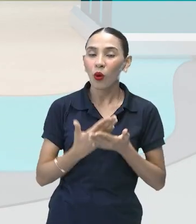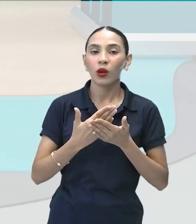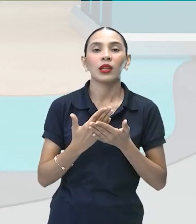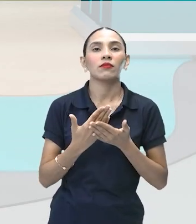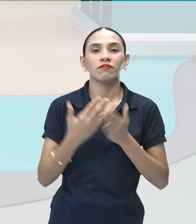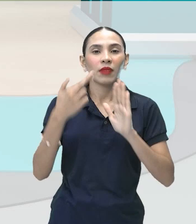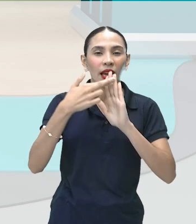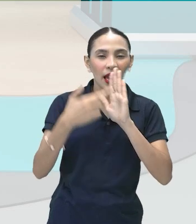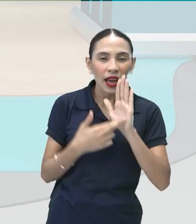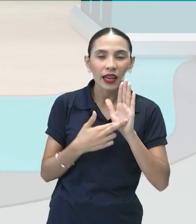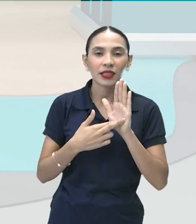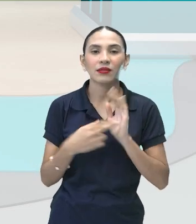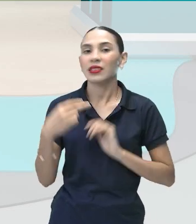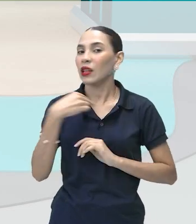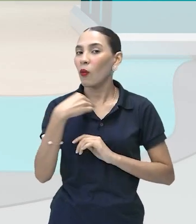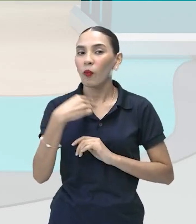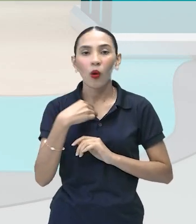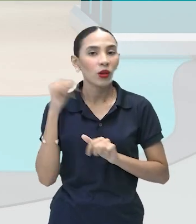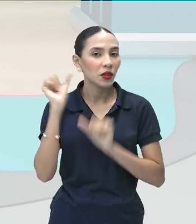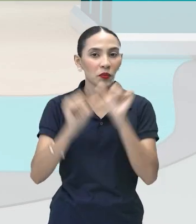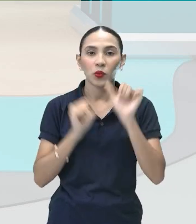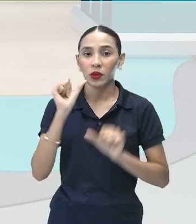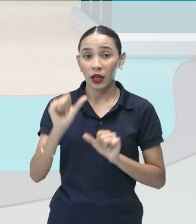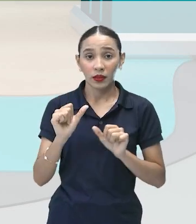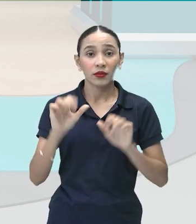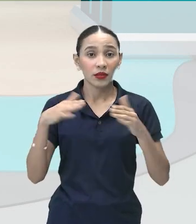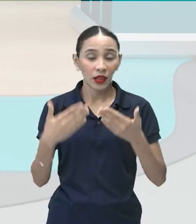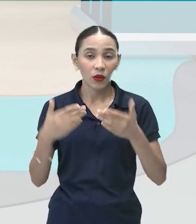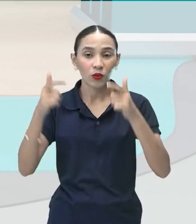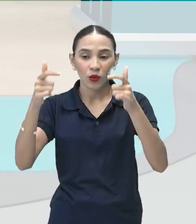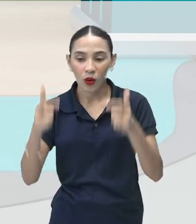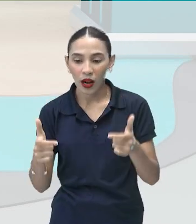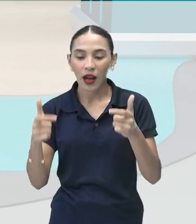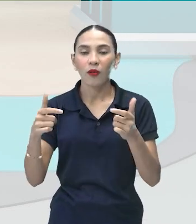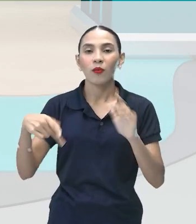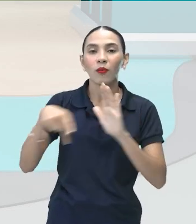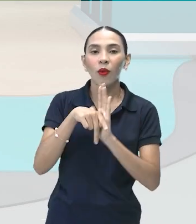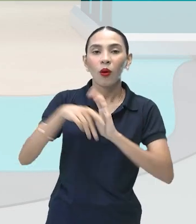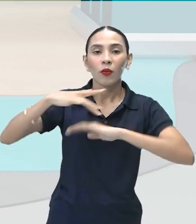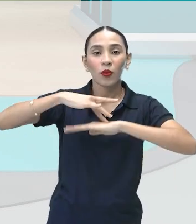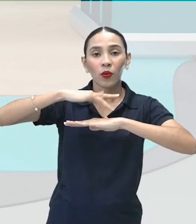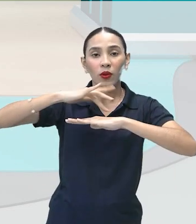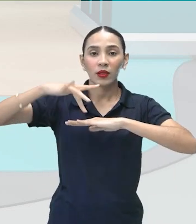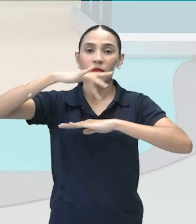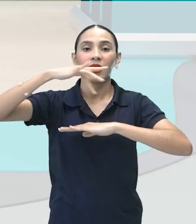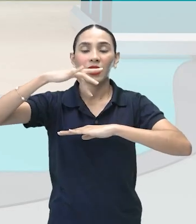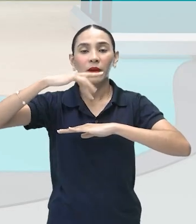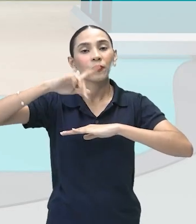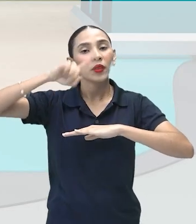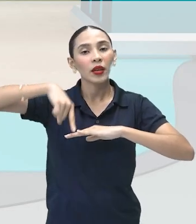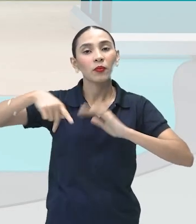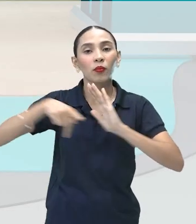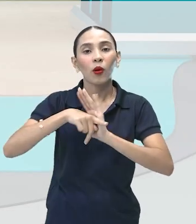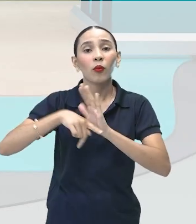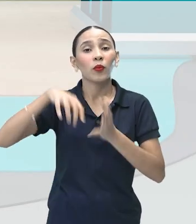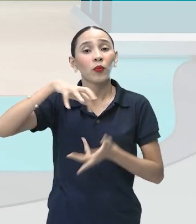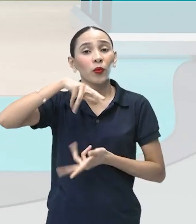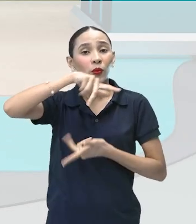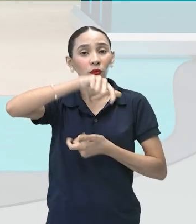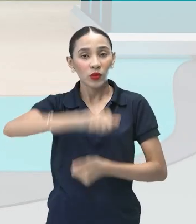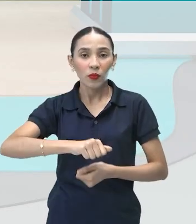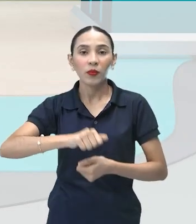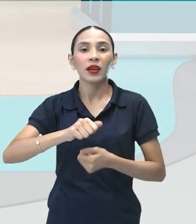que eu falo, que não podem ser modificadas, tanto é que os passos dessa dança, eles vêm